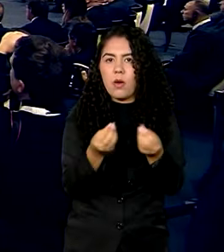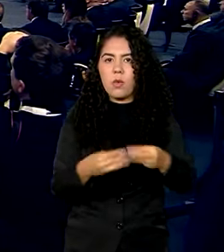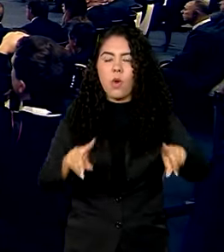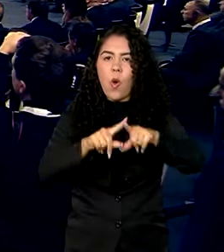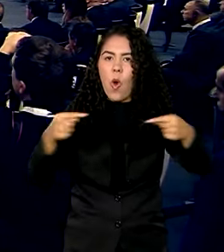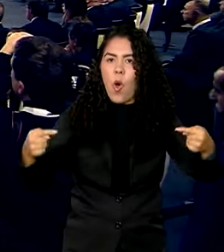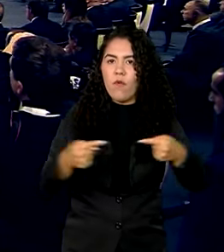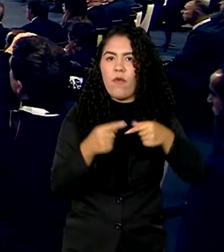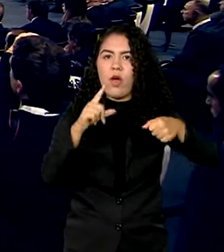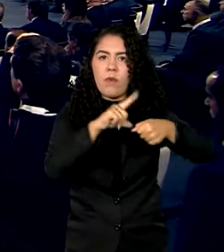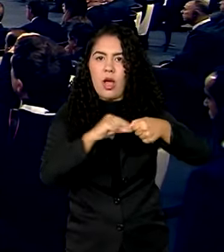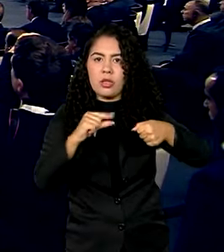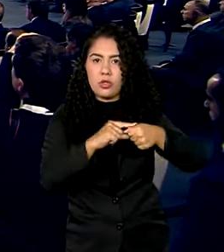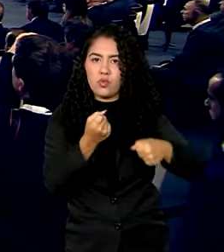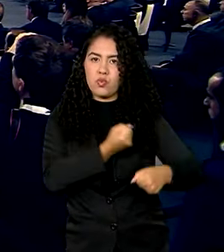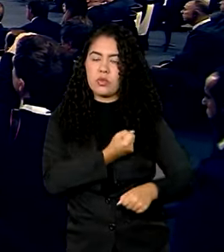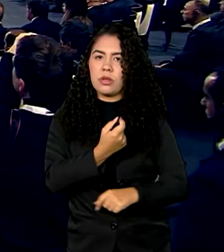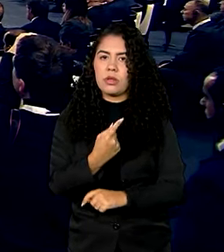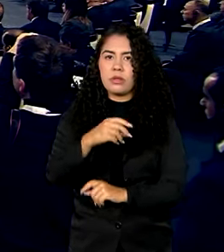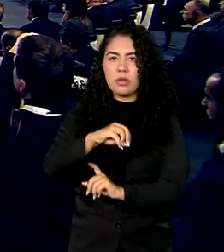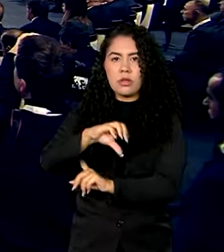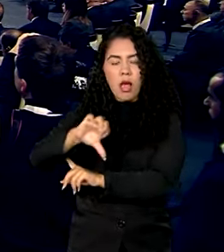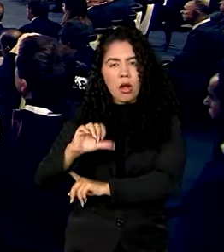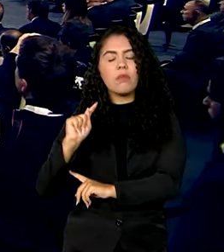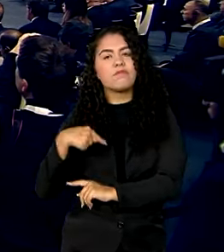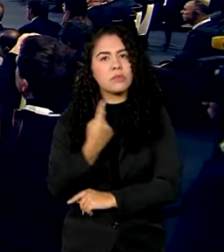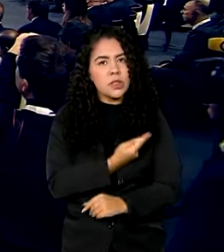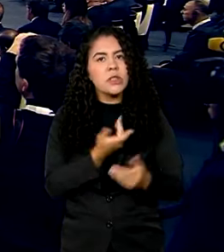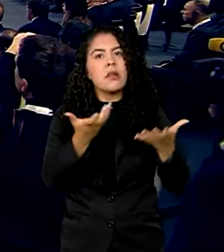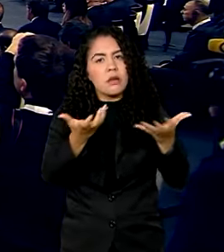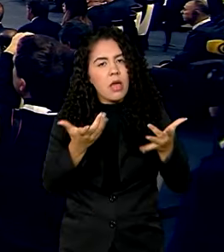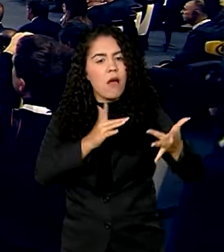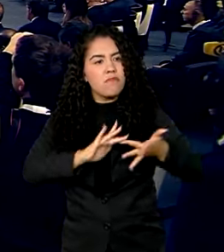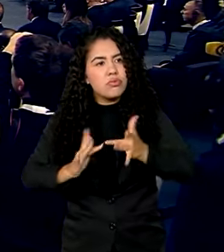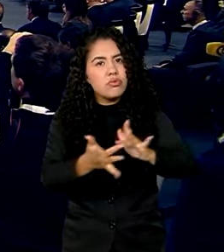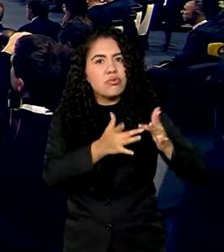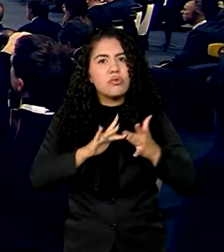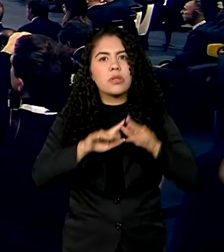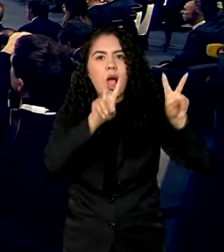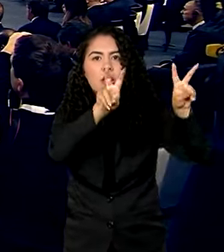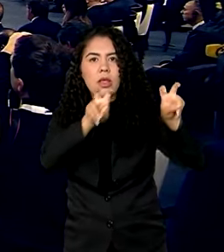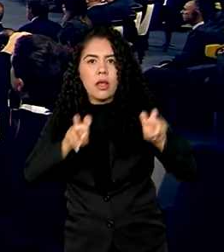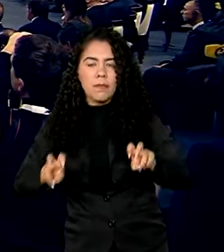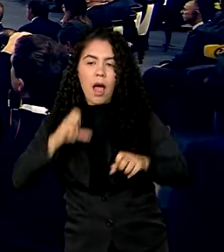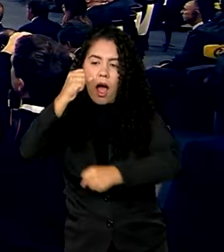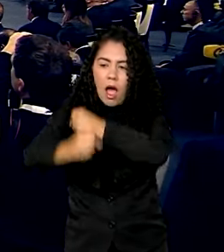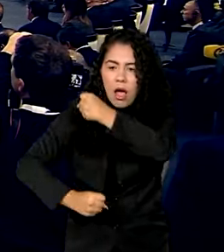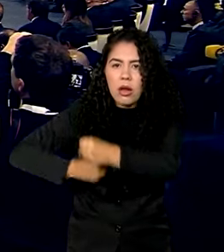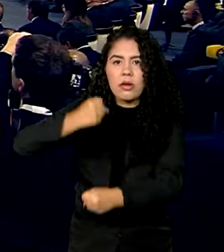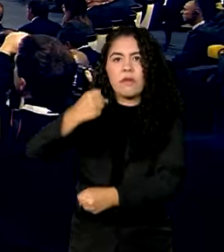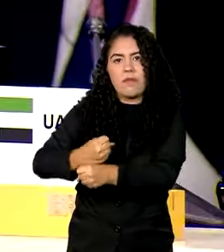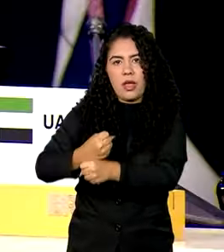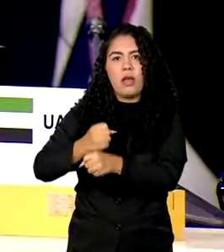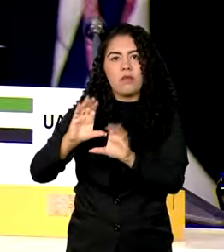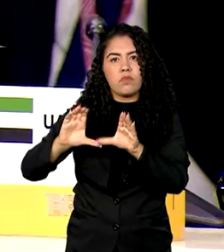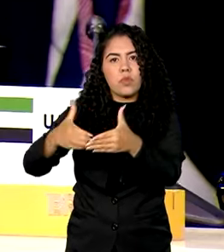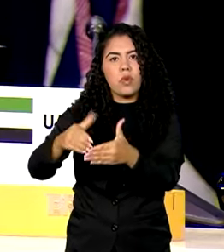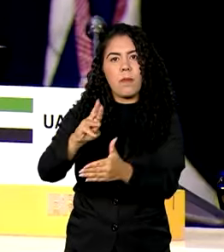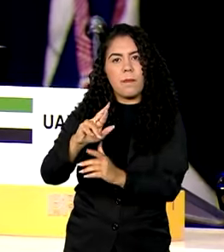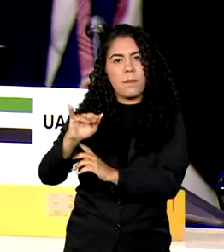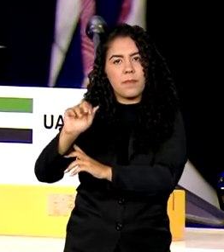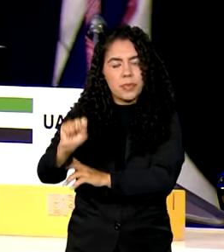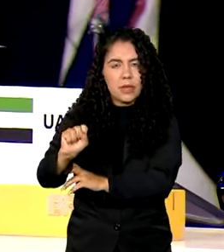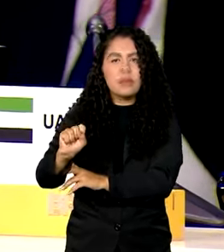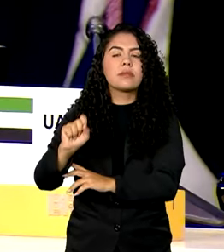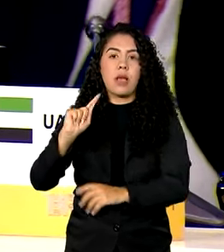artigo 109. Queremos explorar esses temas ao longo da nossa presidência do BRICS no próximo ano, que terá